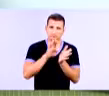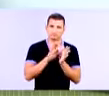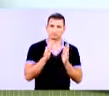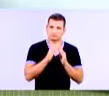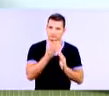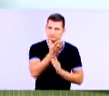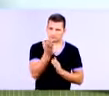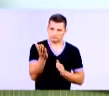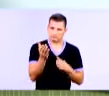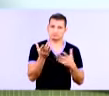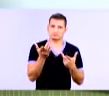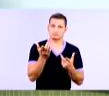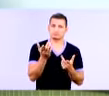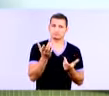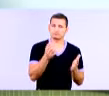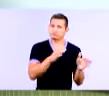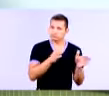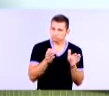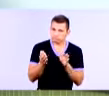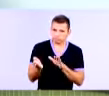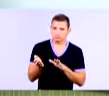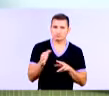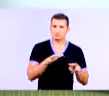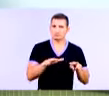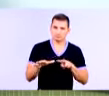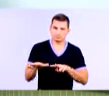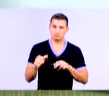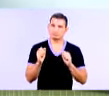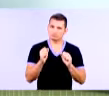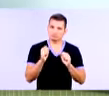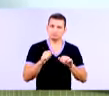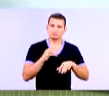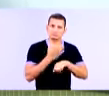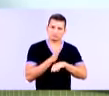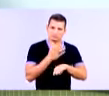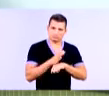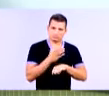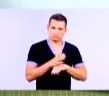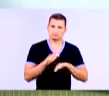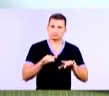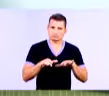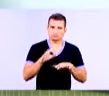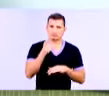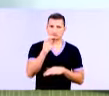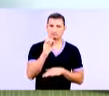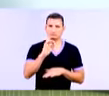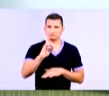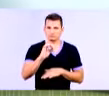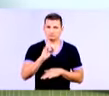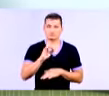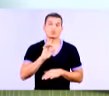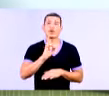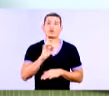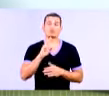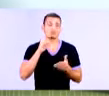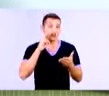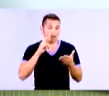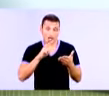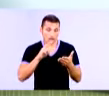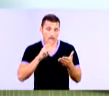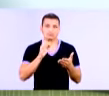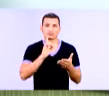determinado momento, durante a semana, coloque esse código para funcionar. Ele está aí à disposição, não é só para ficar olhando, gente, é